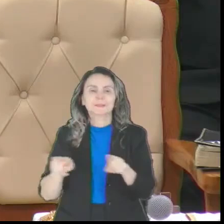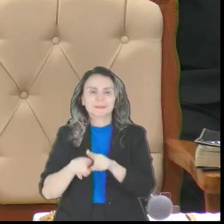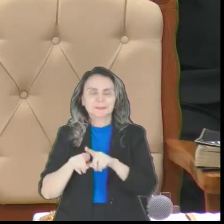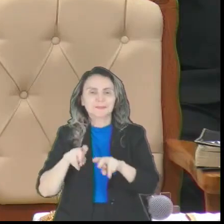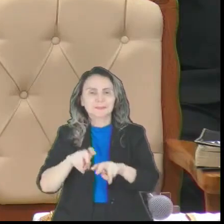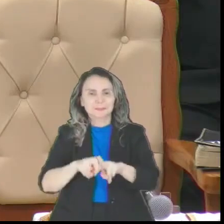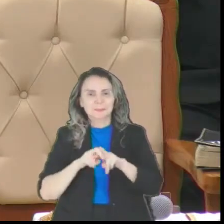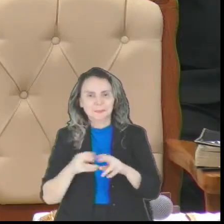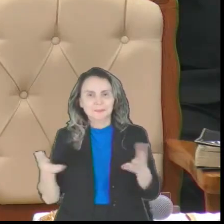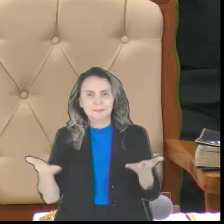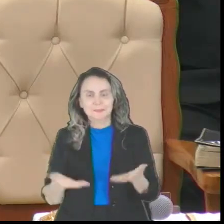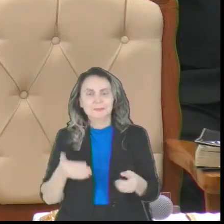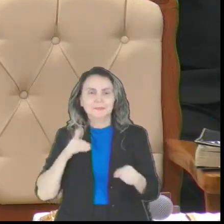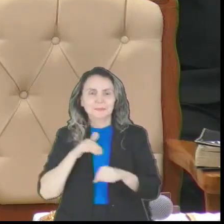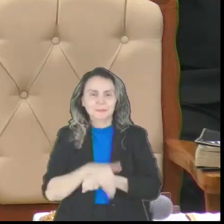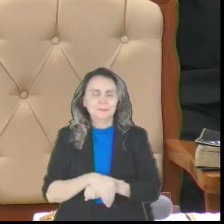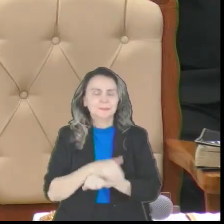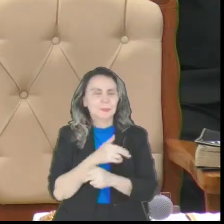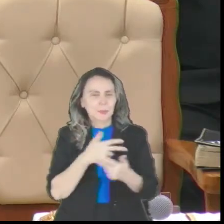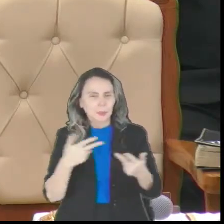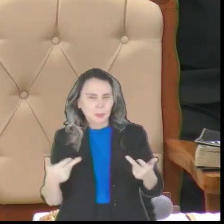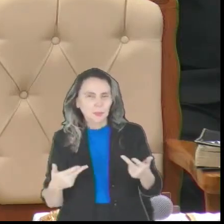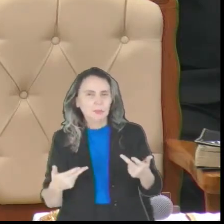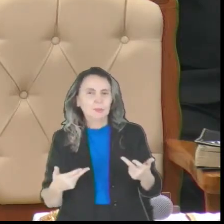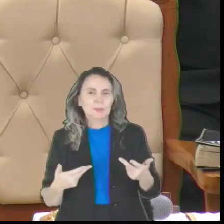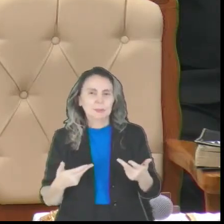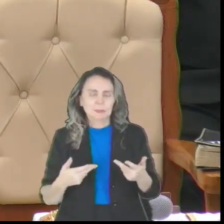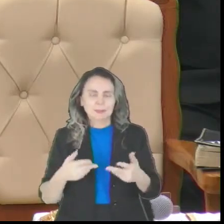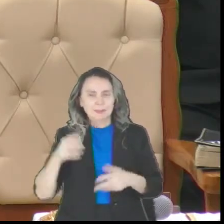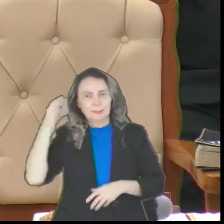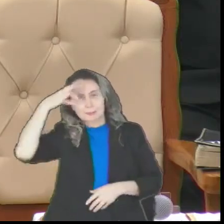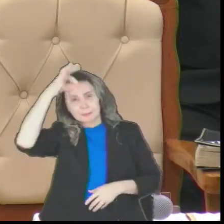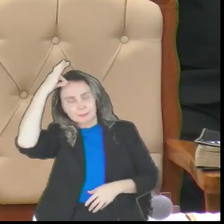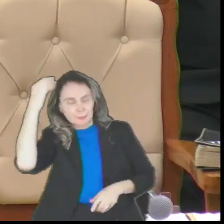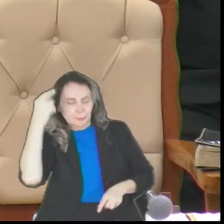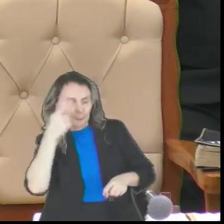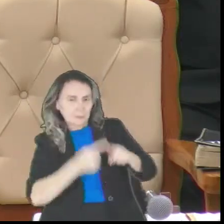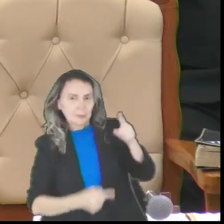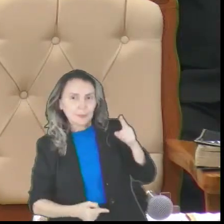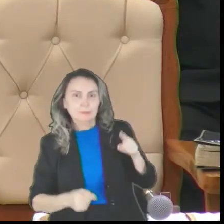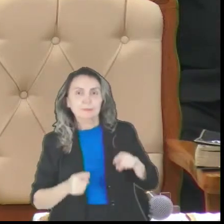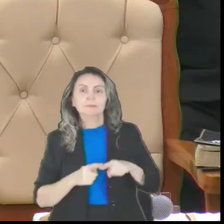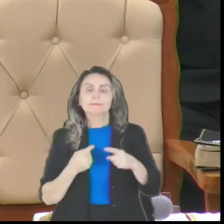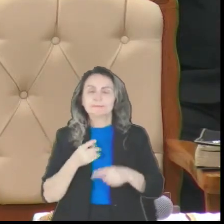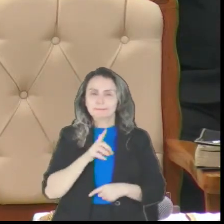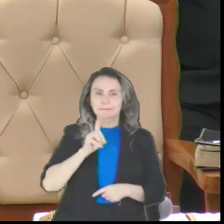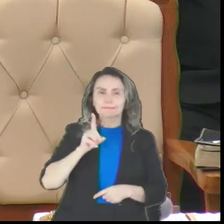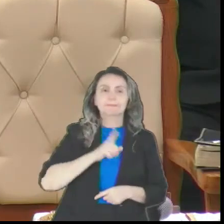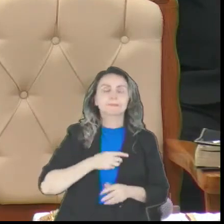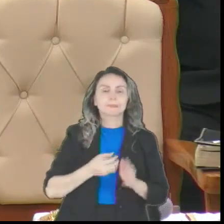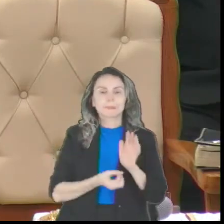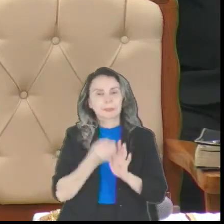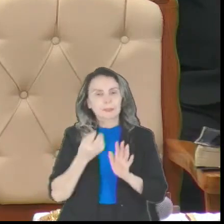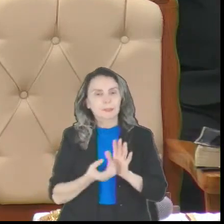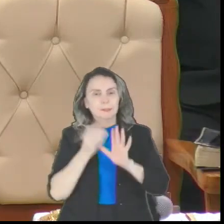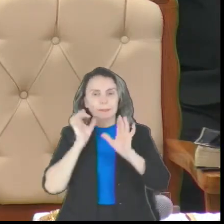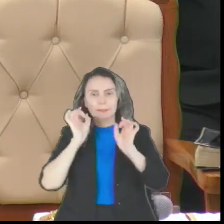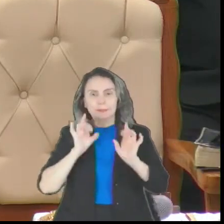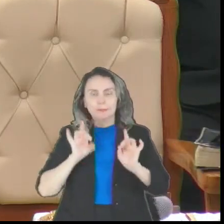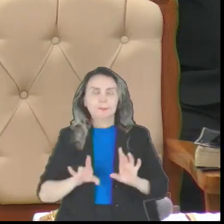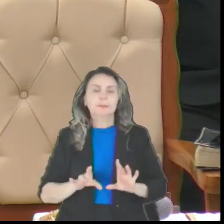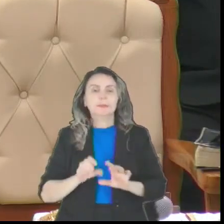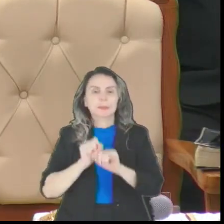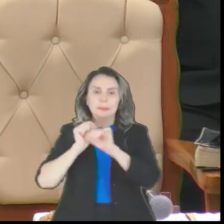noite, muitas coisas o Espírito nos impede, mas Deus tem uma obra específica para nós fazermos na sua presença. Glórias a